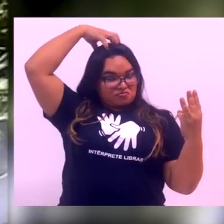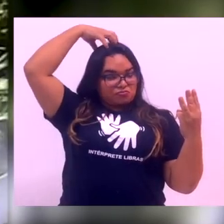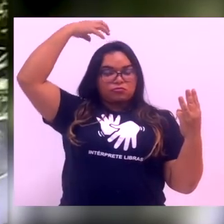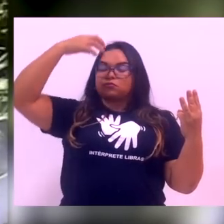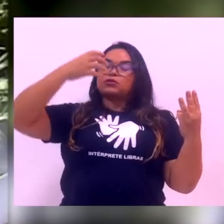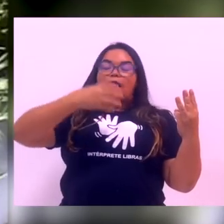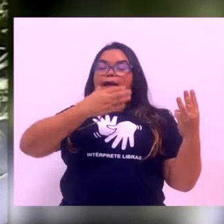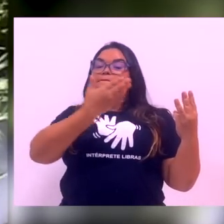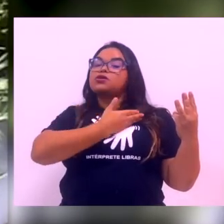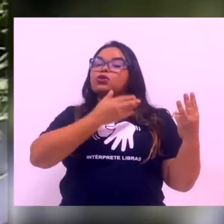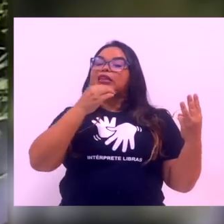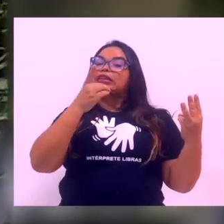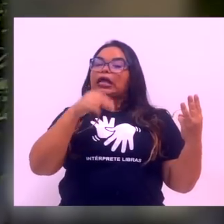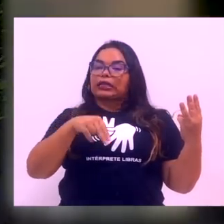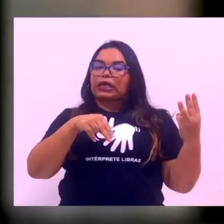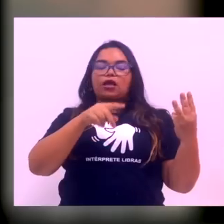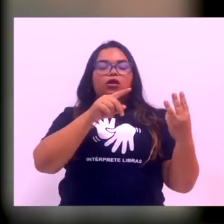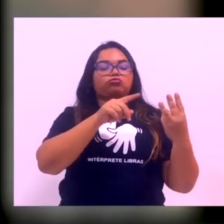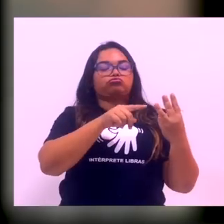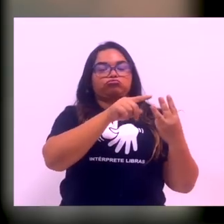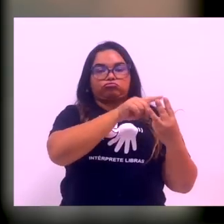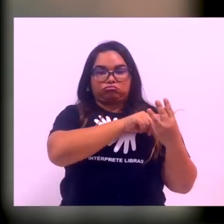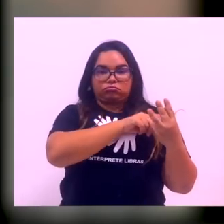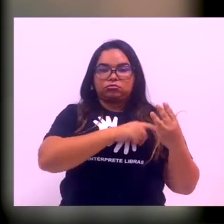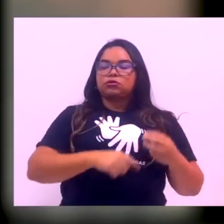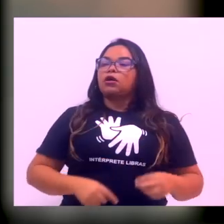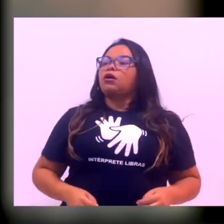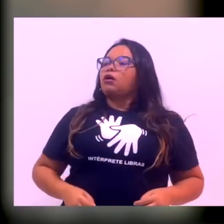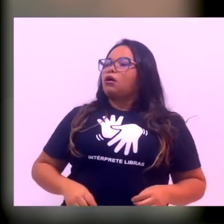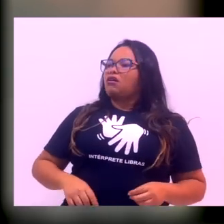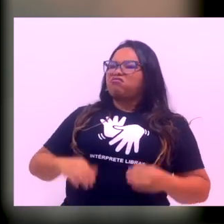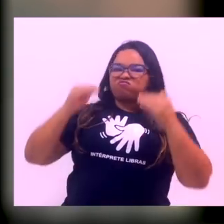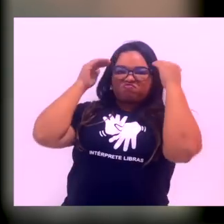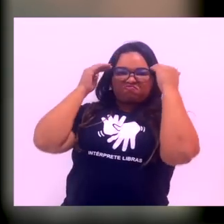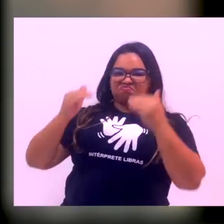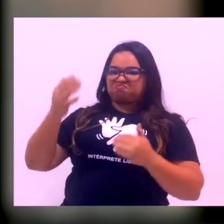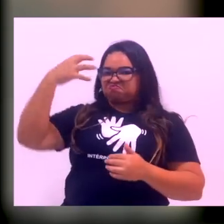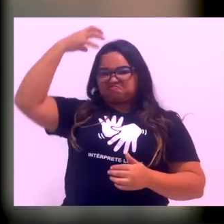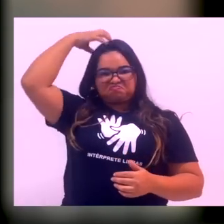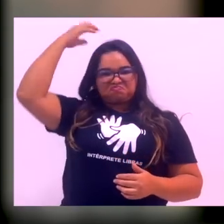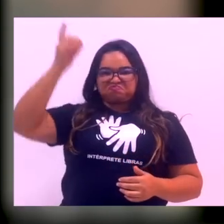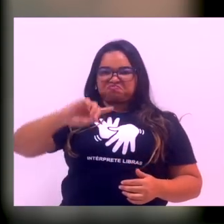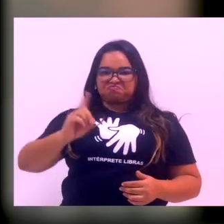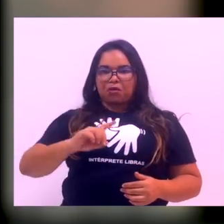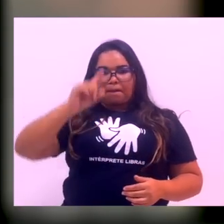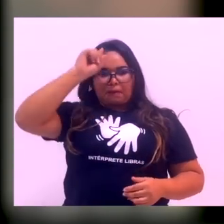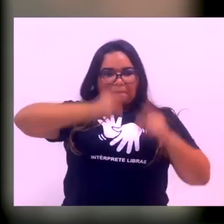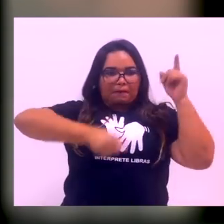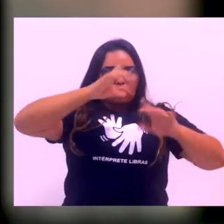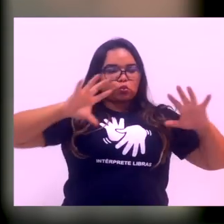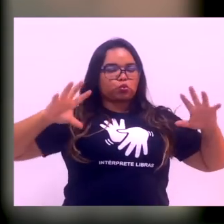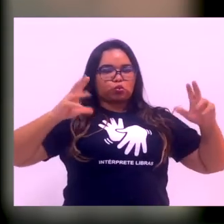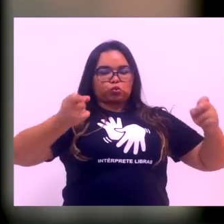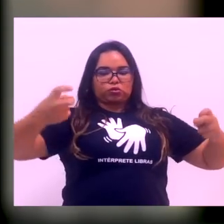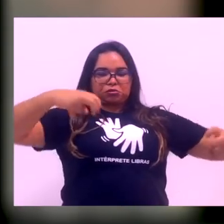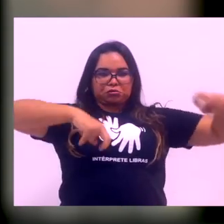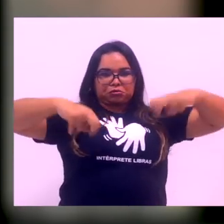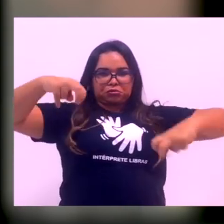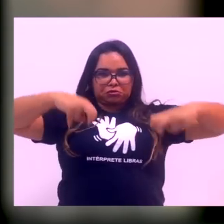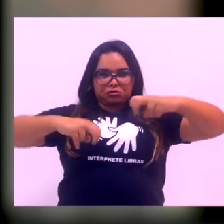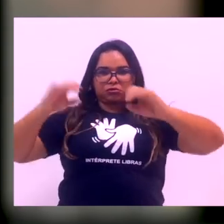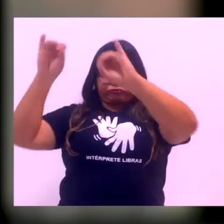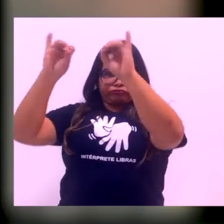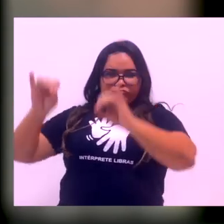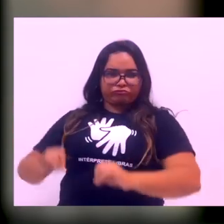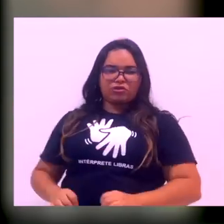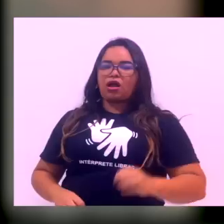coisa. Sadraque, Mesaque e Abednego responderam ao rei: ó Nabucodonosor, nós não precisamos nos defender diante de ti.